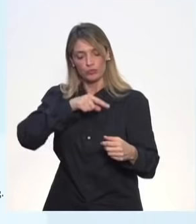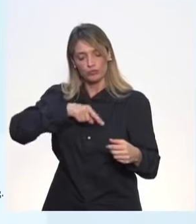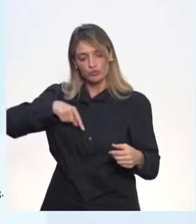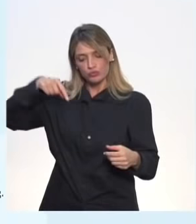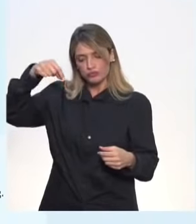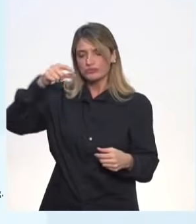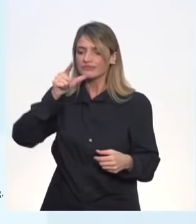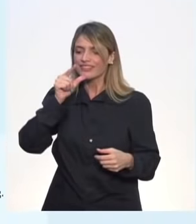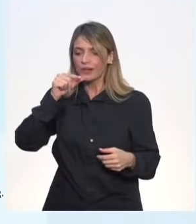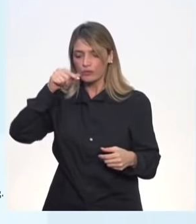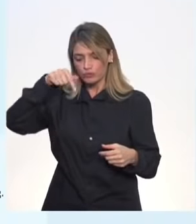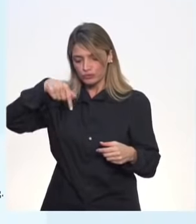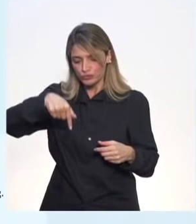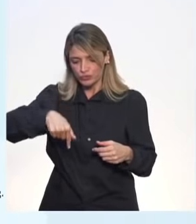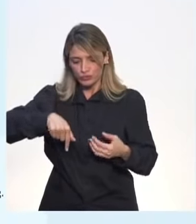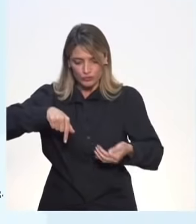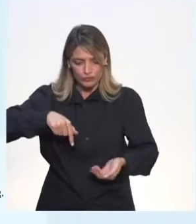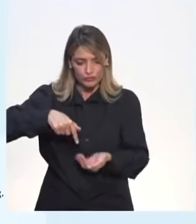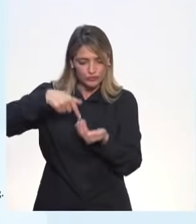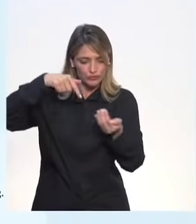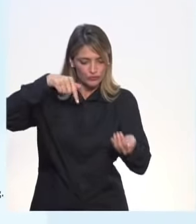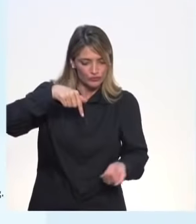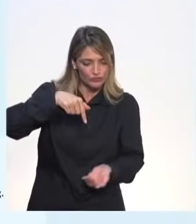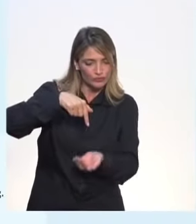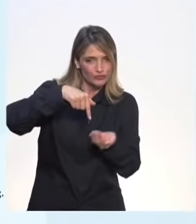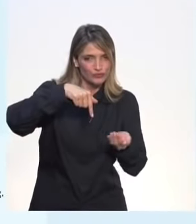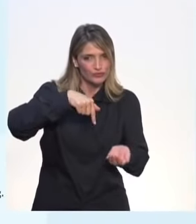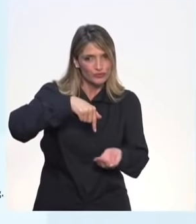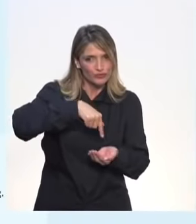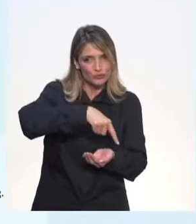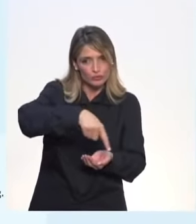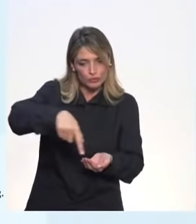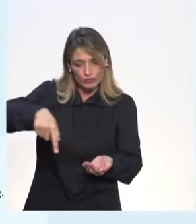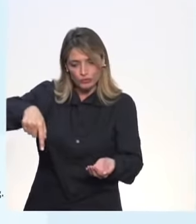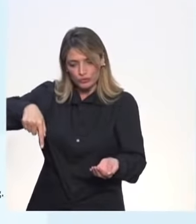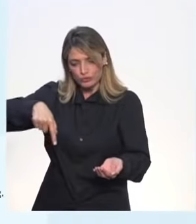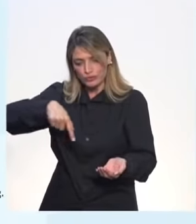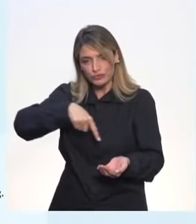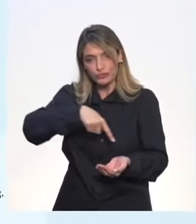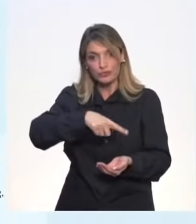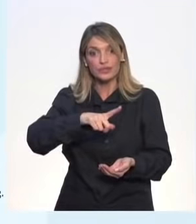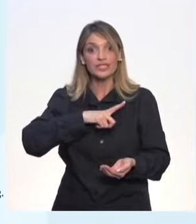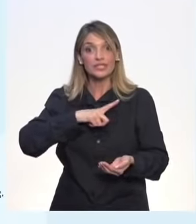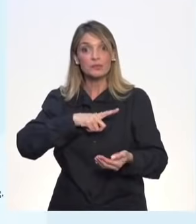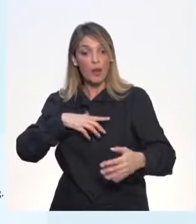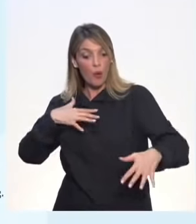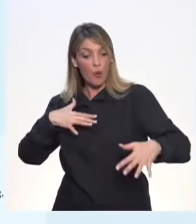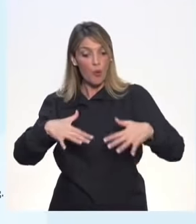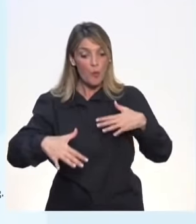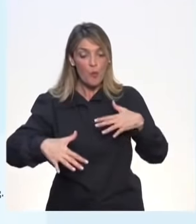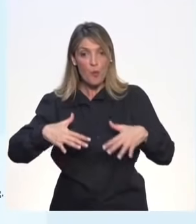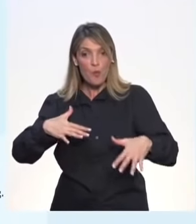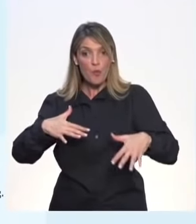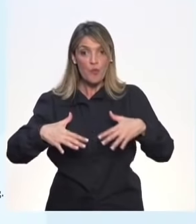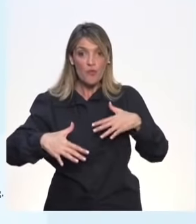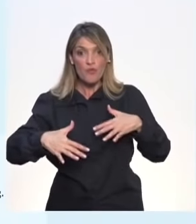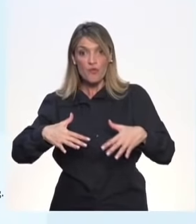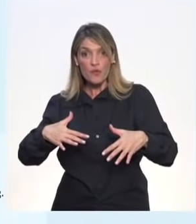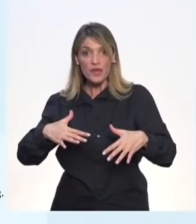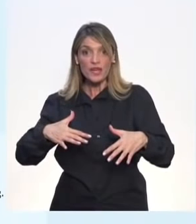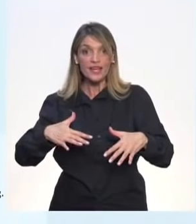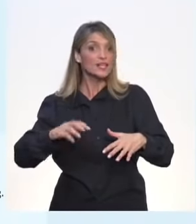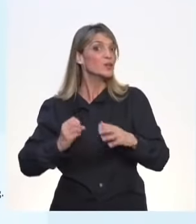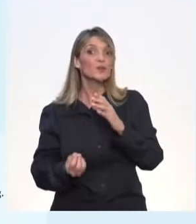naquelas e aquelas Conchas ali produzidas E aí também cria um movimento e portanto uma